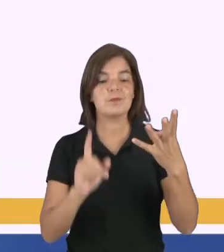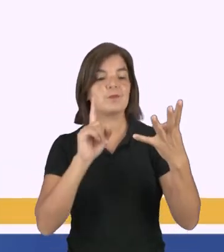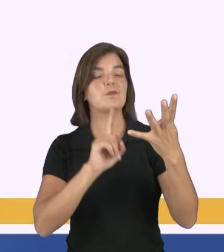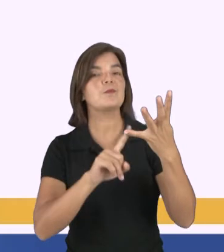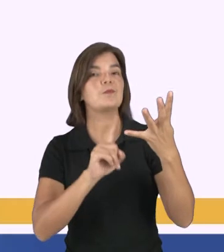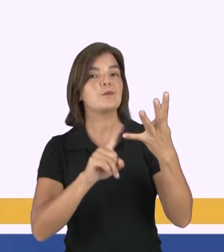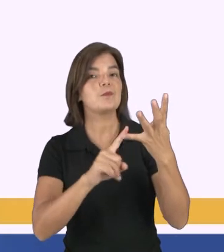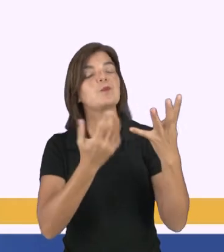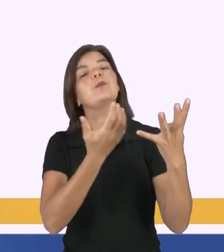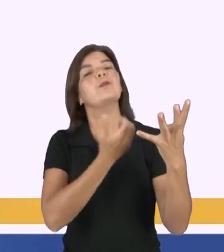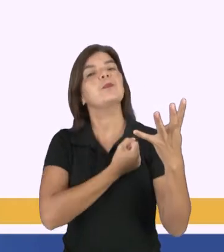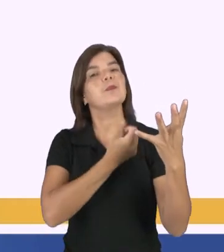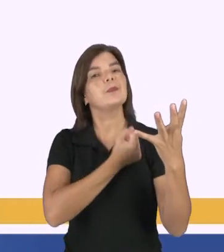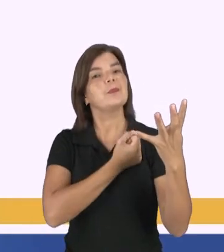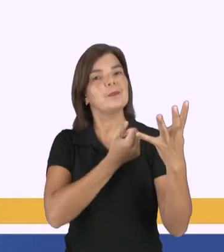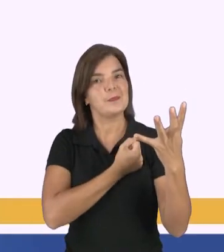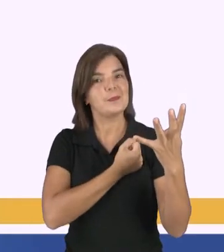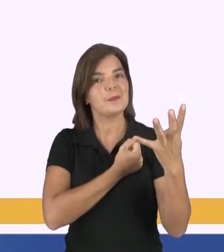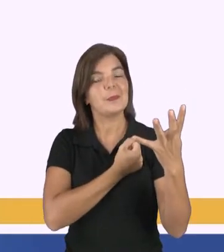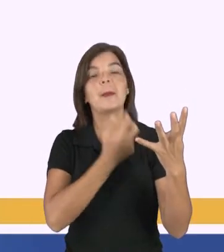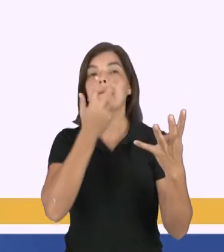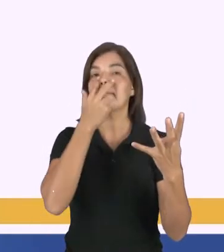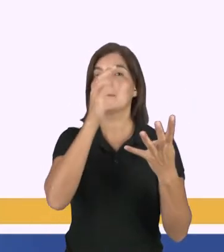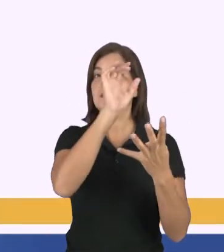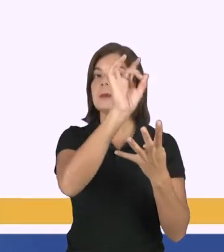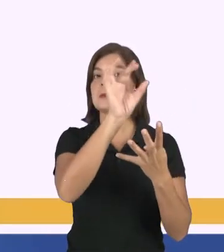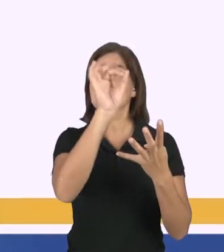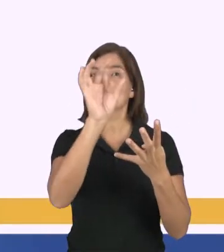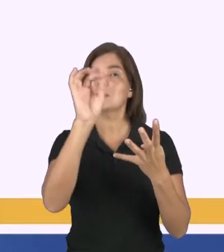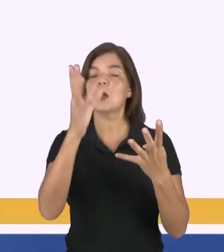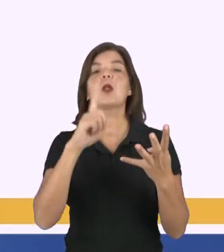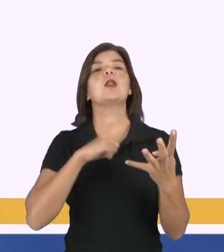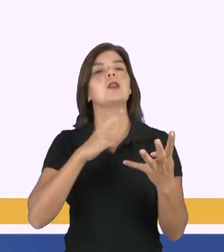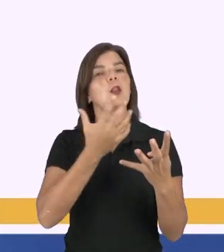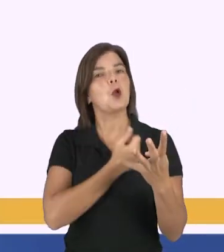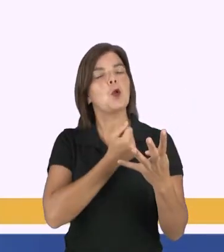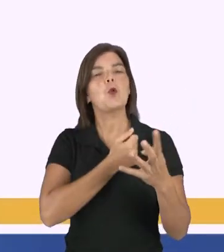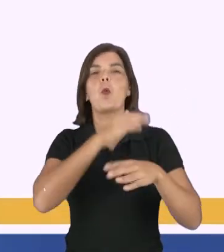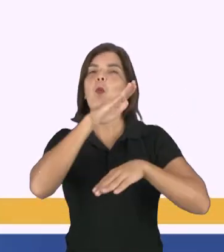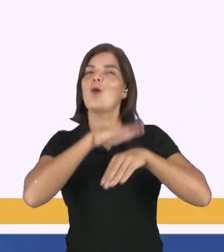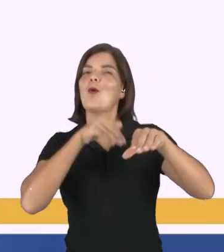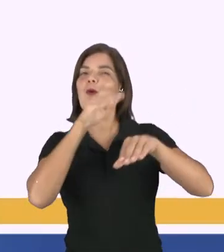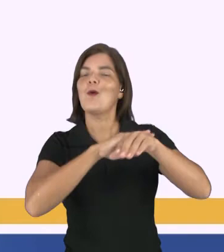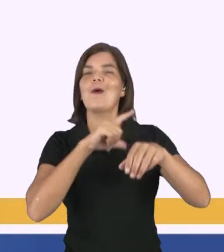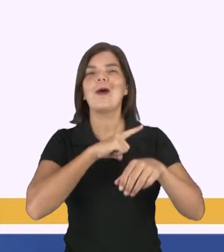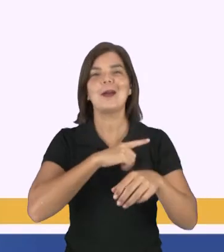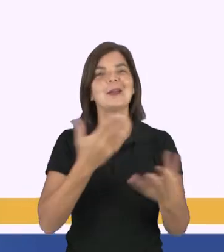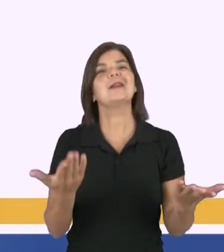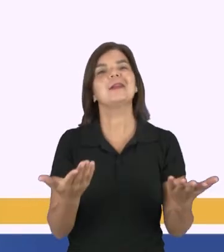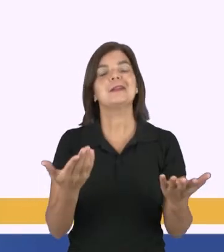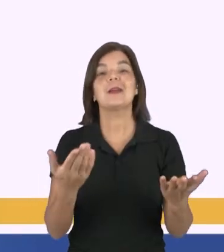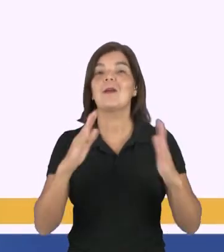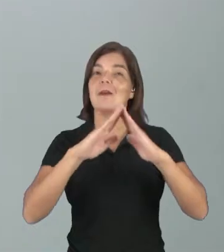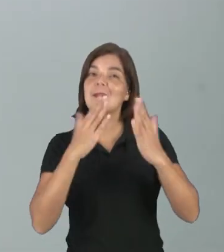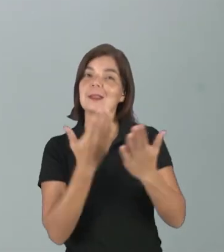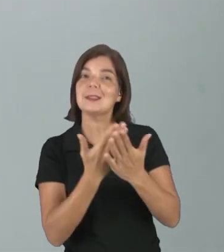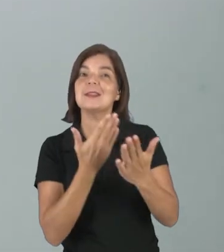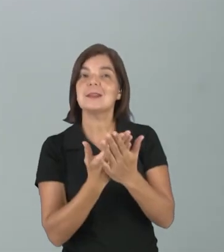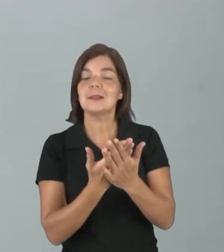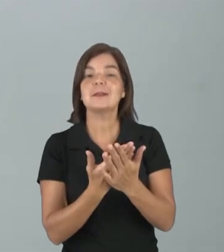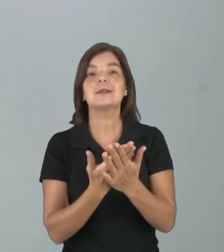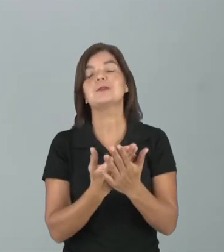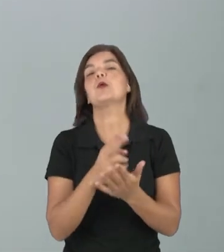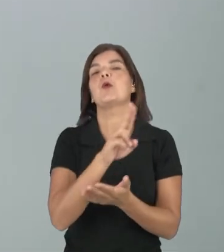figuras e o número delas é como se cada um receber se o número da chamada Você tem o número da chamada lá na sua escola